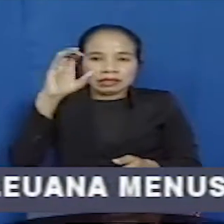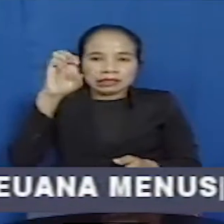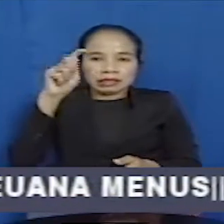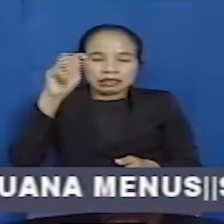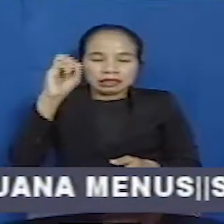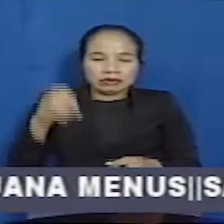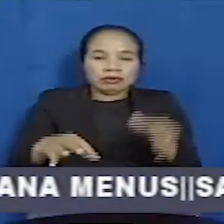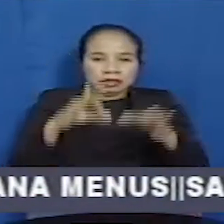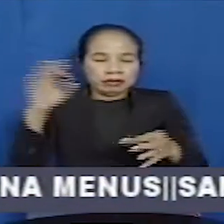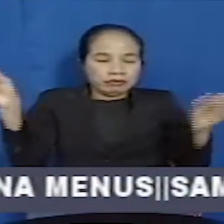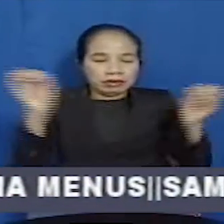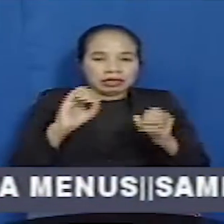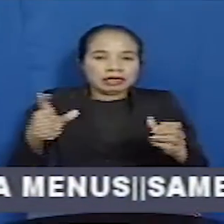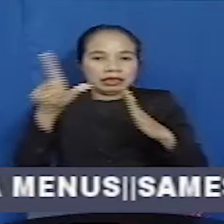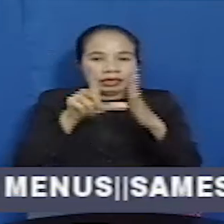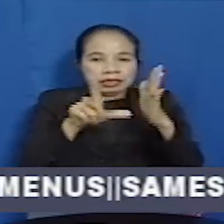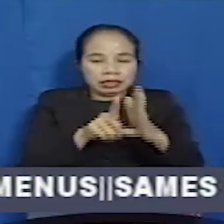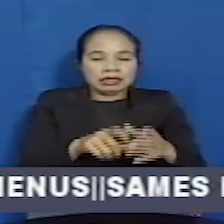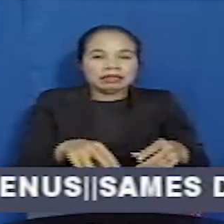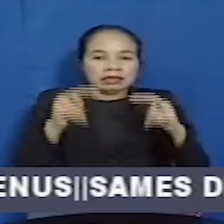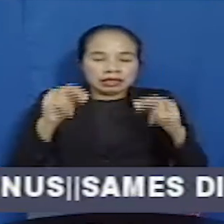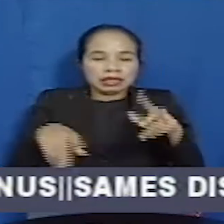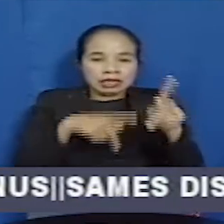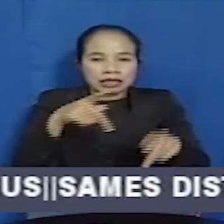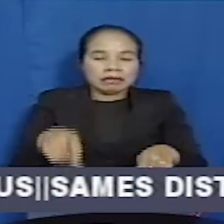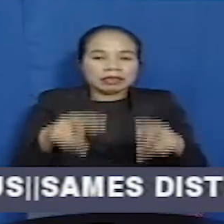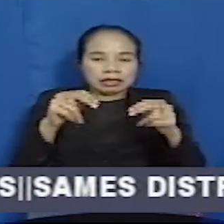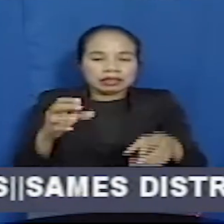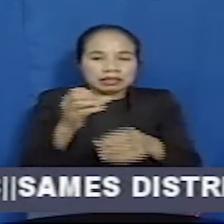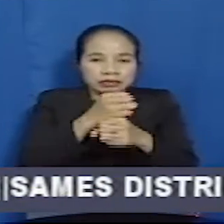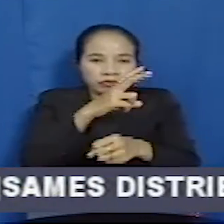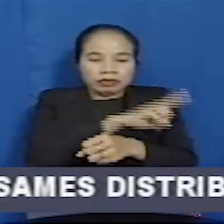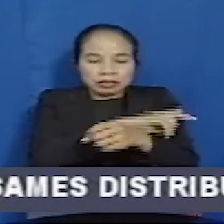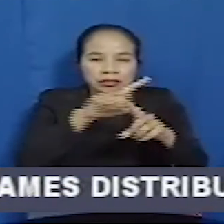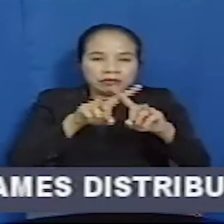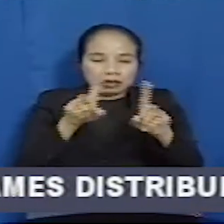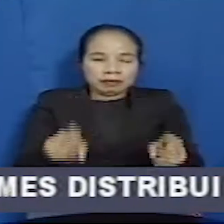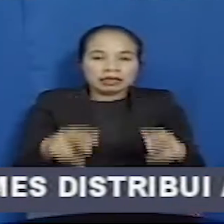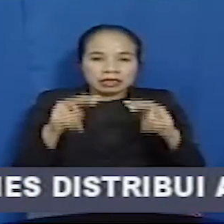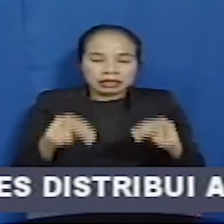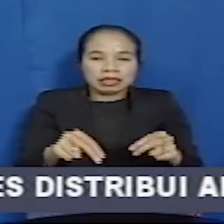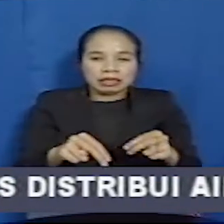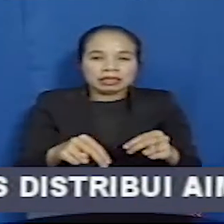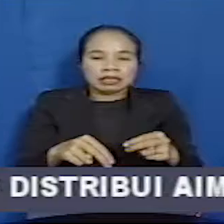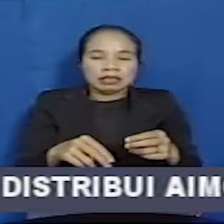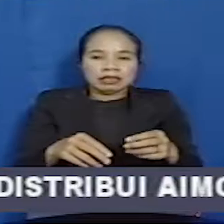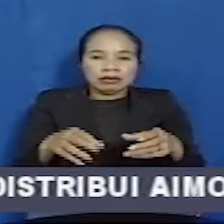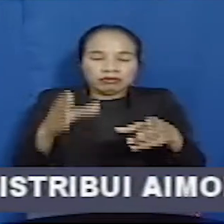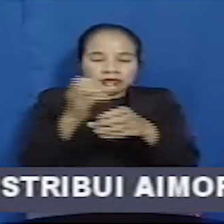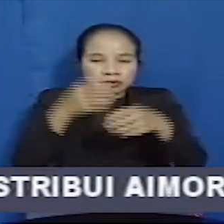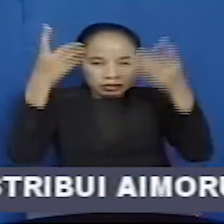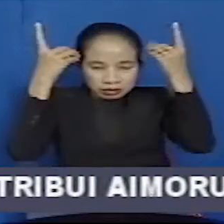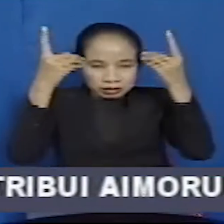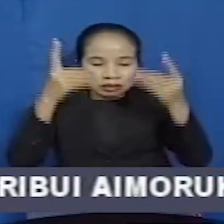atetan, mas que la iha legislação nebe obriga cidadão tuir vacina, mai be ne aparte Hasaiona Despaixu